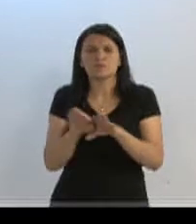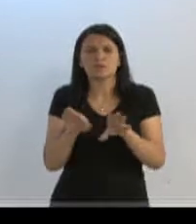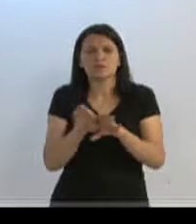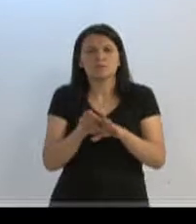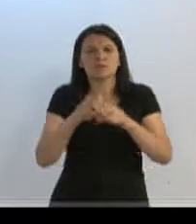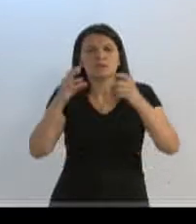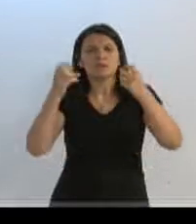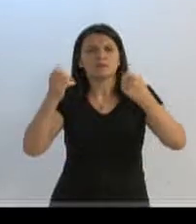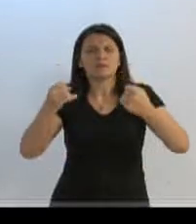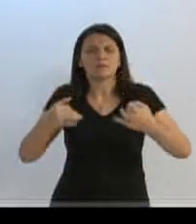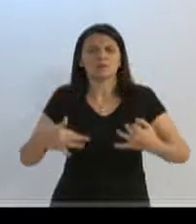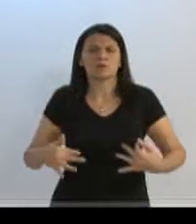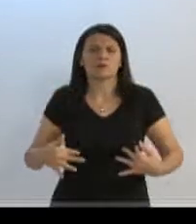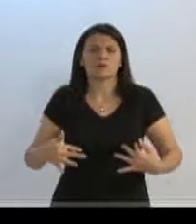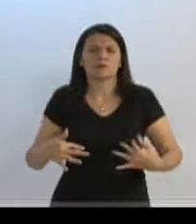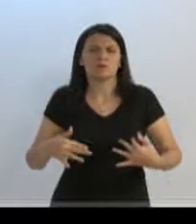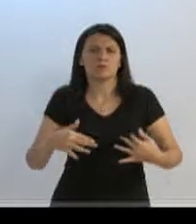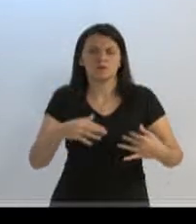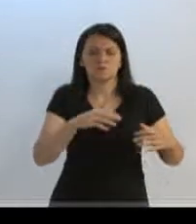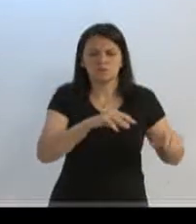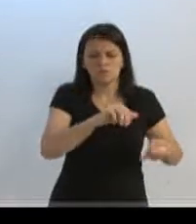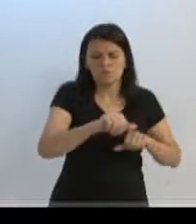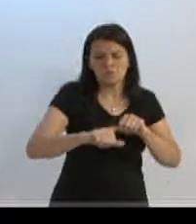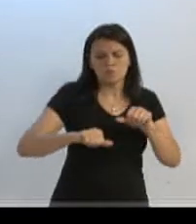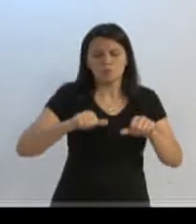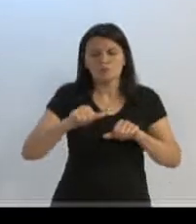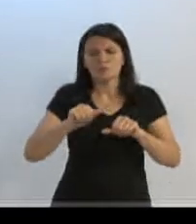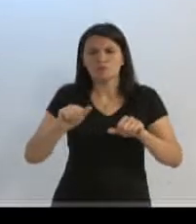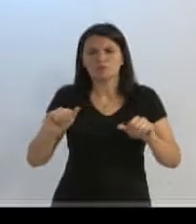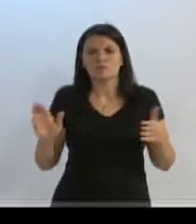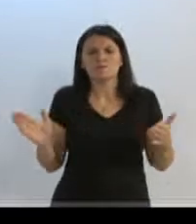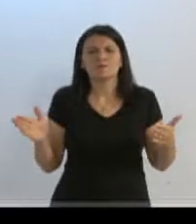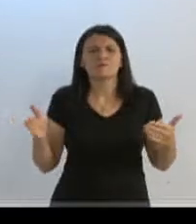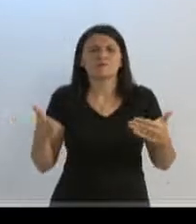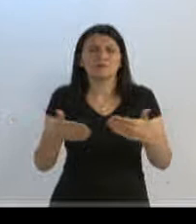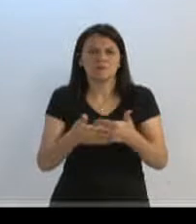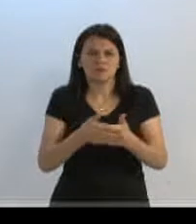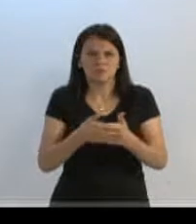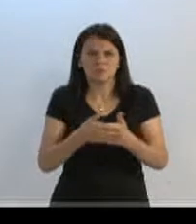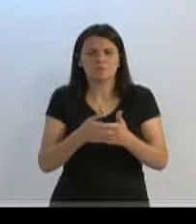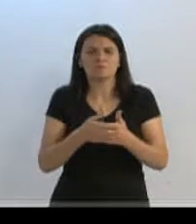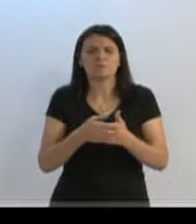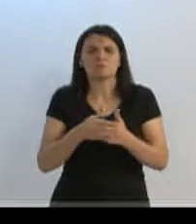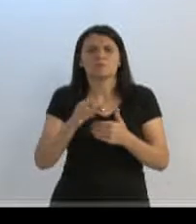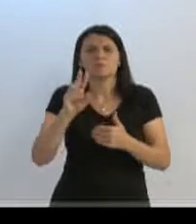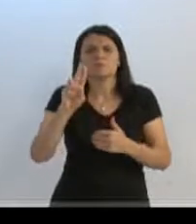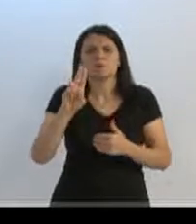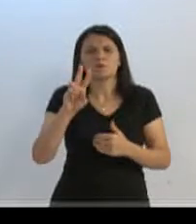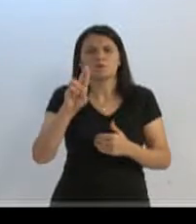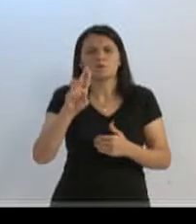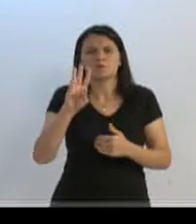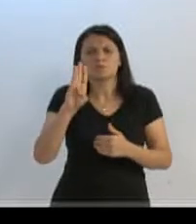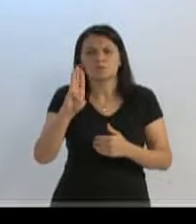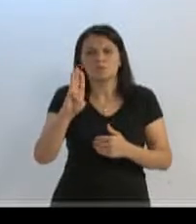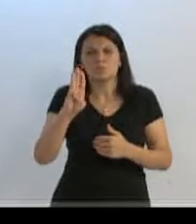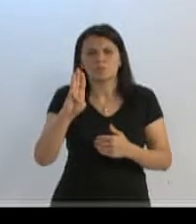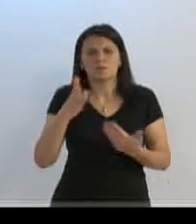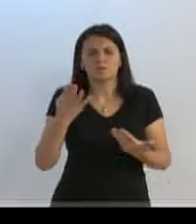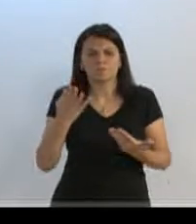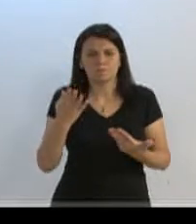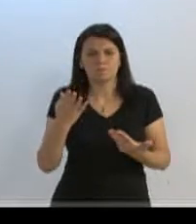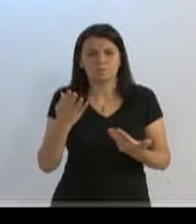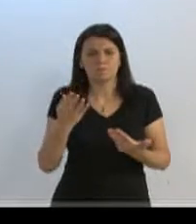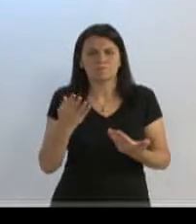explicar essa transição que está vendo né depois que a urbanizadora foi fechada então é